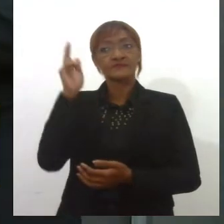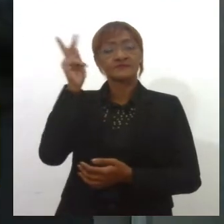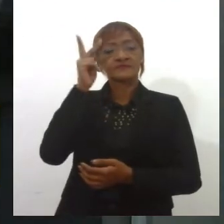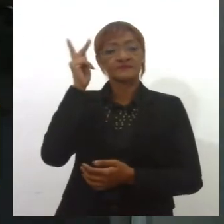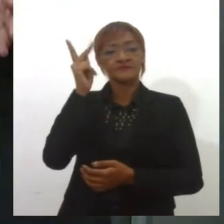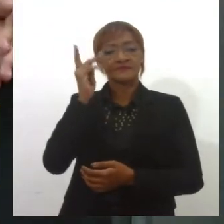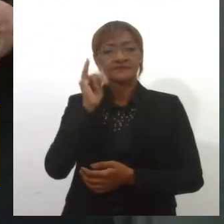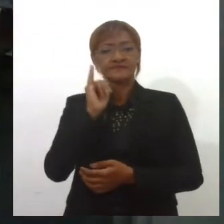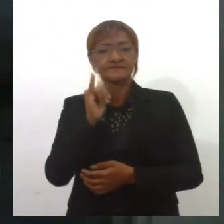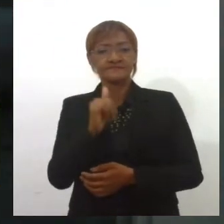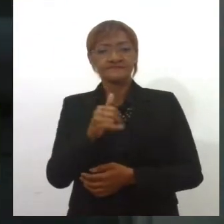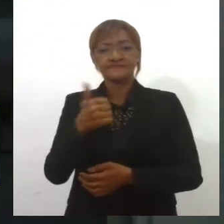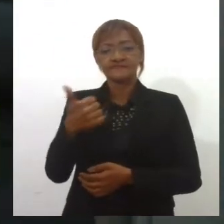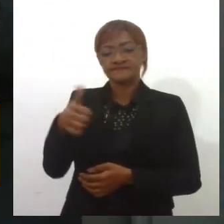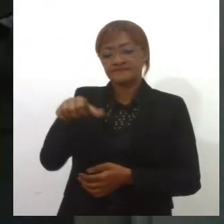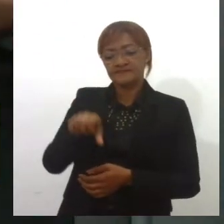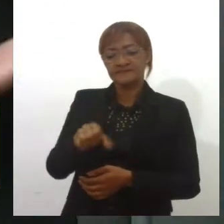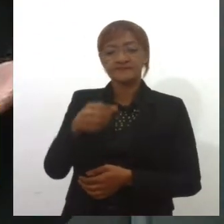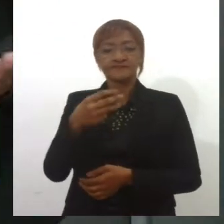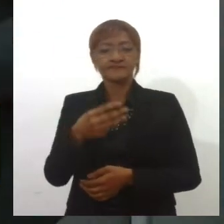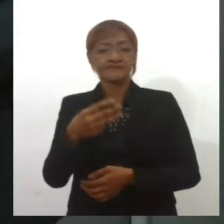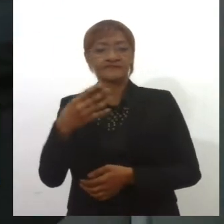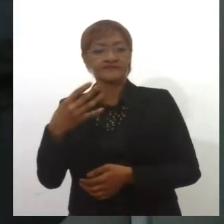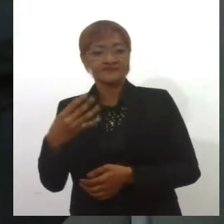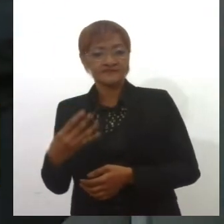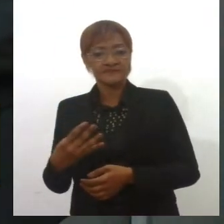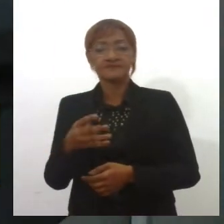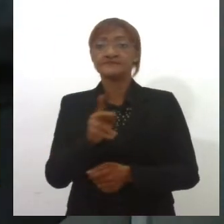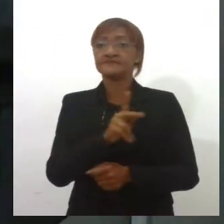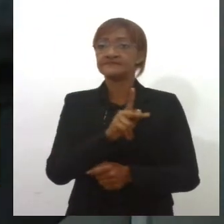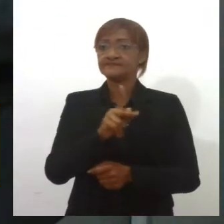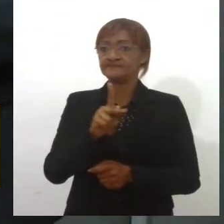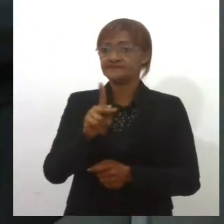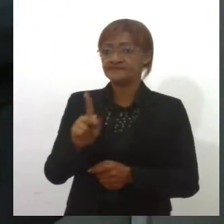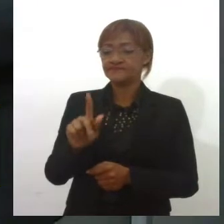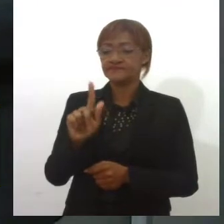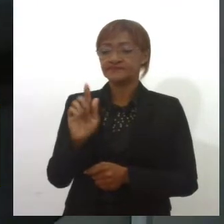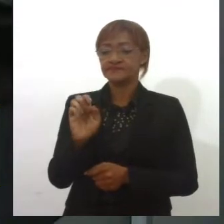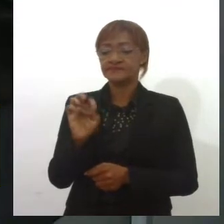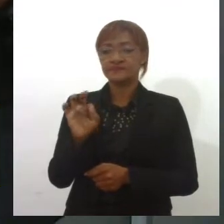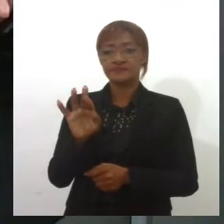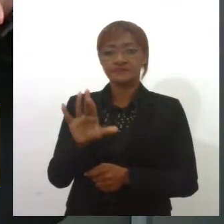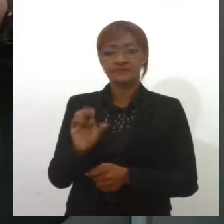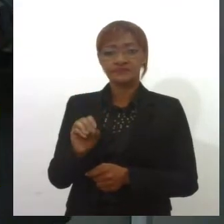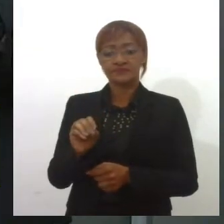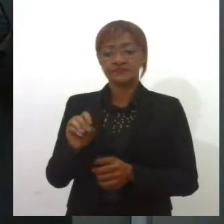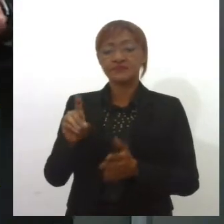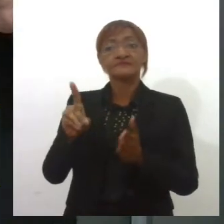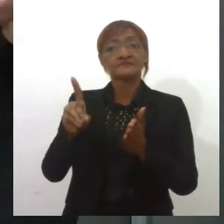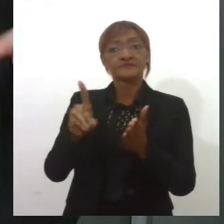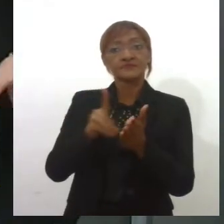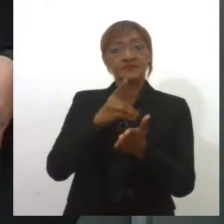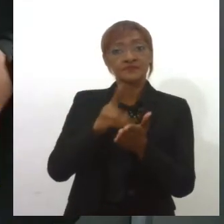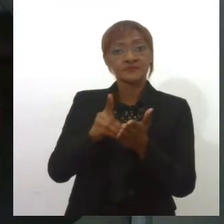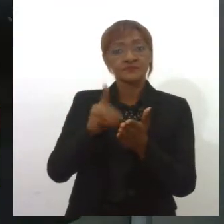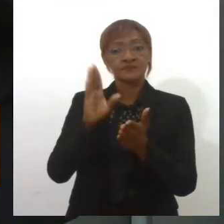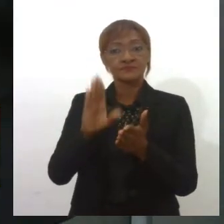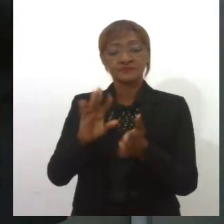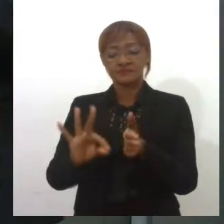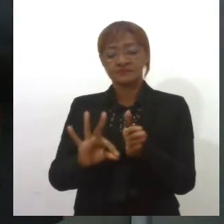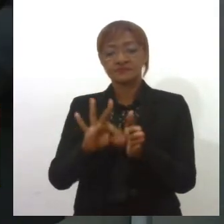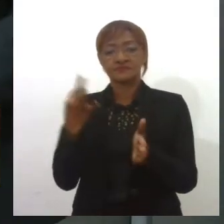momento, lá em 1934, quando o então presidente Getúlio Vargas assina o decreto autorizando que as mulheres que apresentassem renda ou que